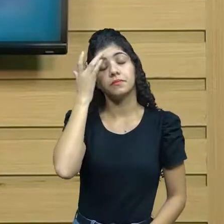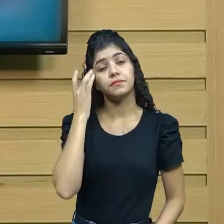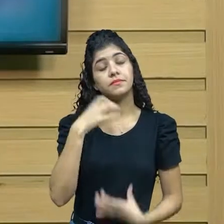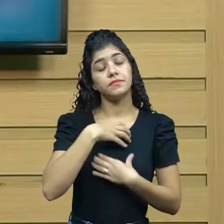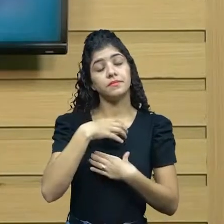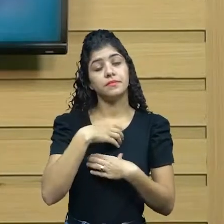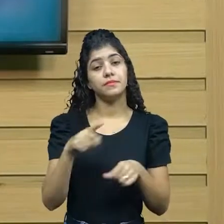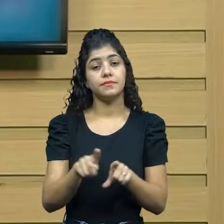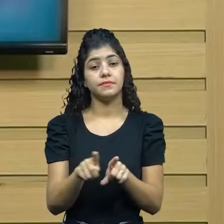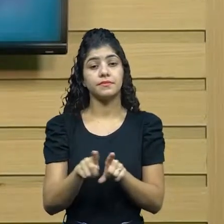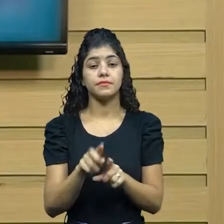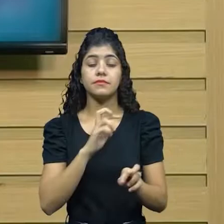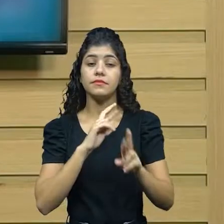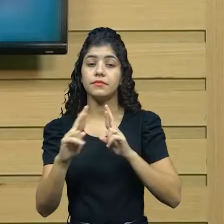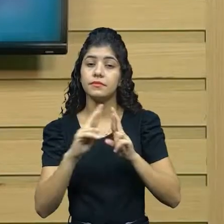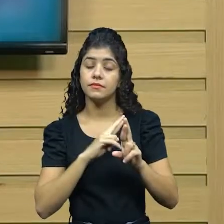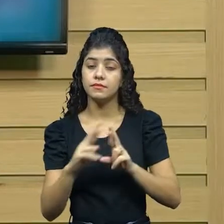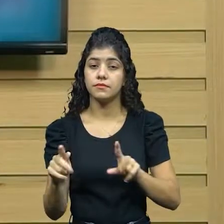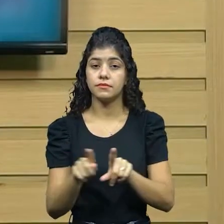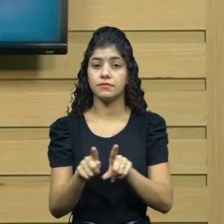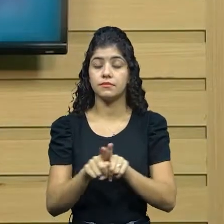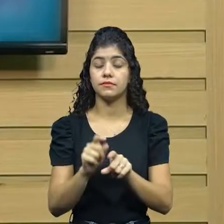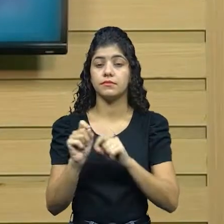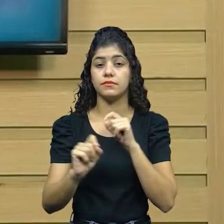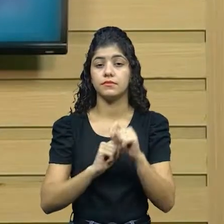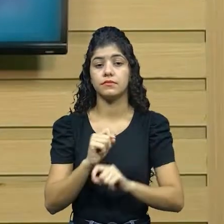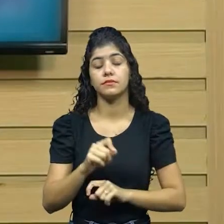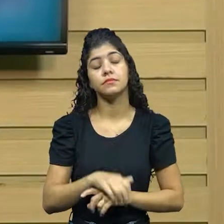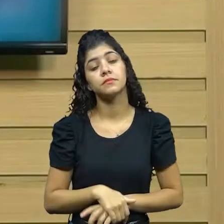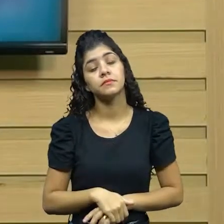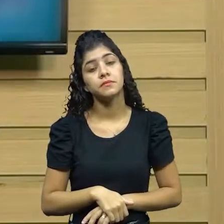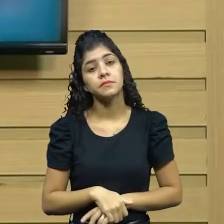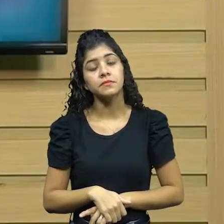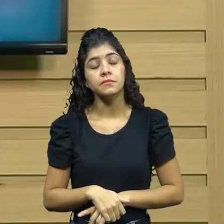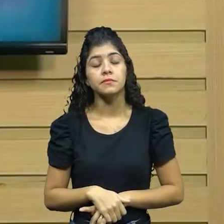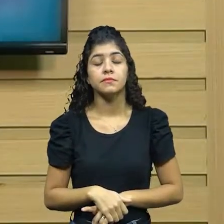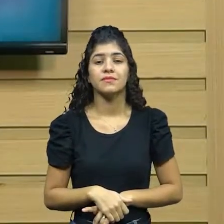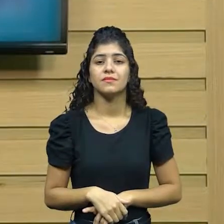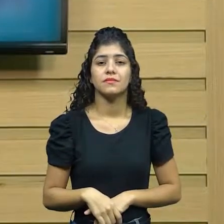a estar se relacionando com eles, ela gera